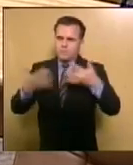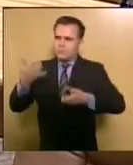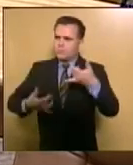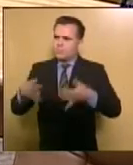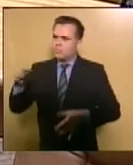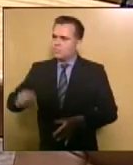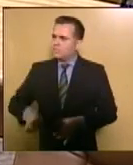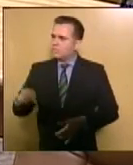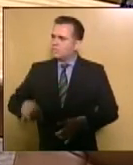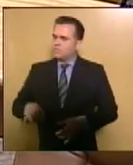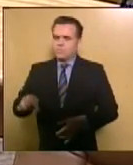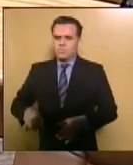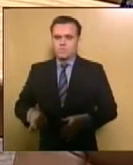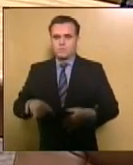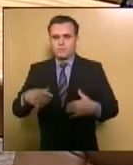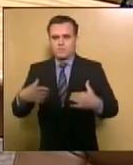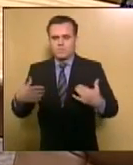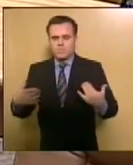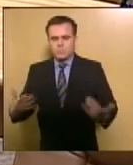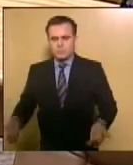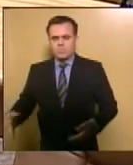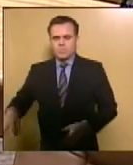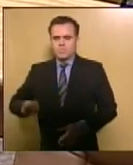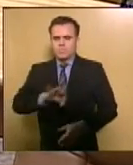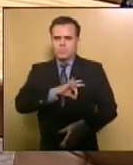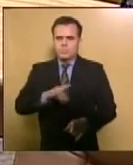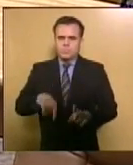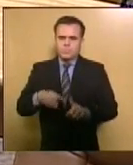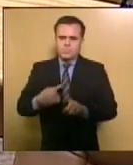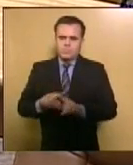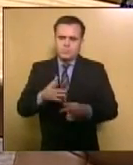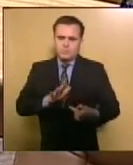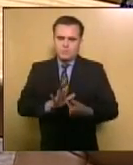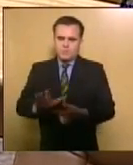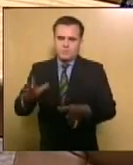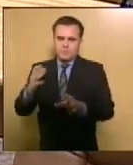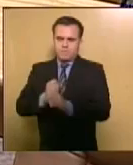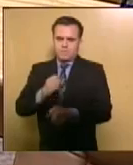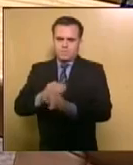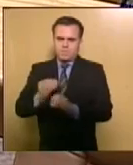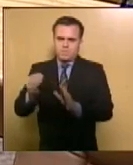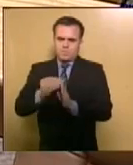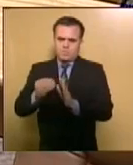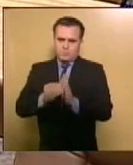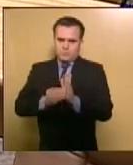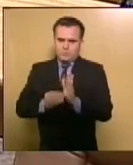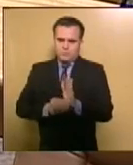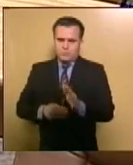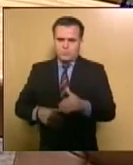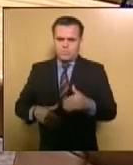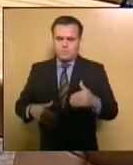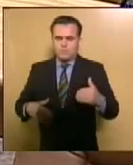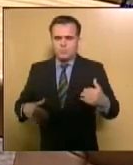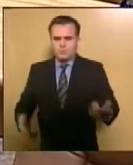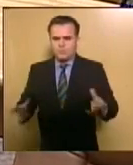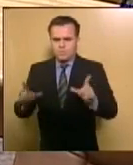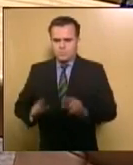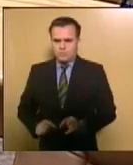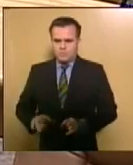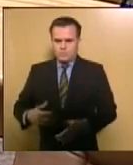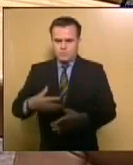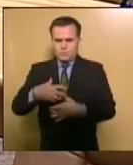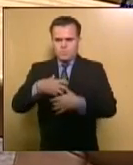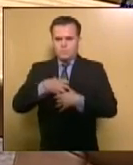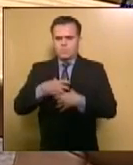eh por mais que a polícia esteja apresentando aqui dados agora ou parte dos dados dizendo da diminuição a sensação que a